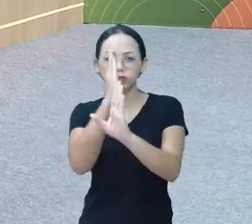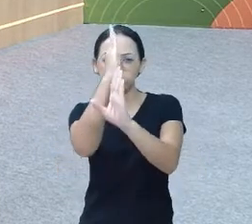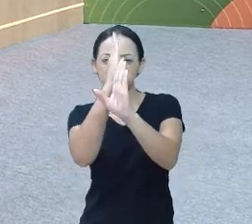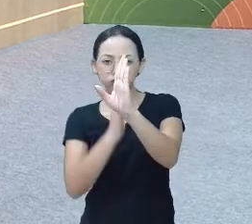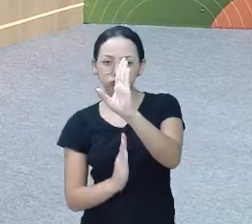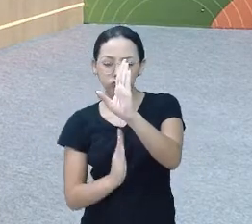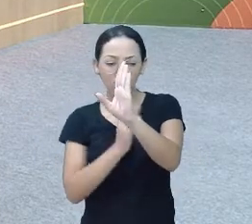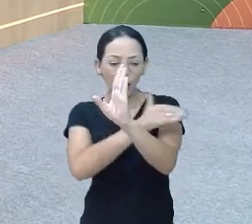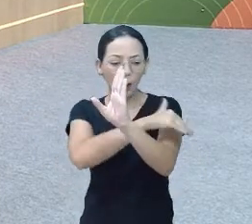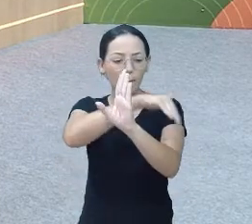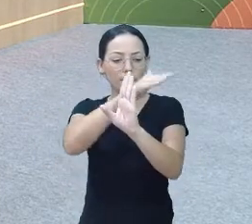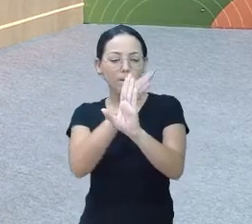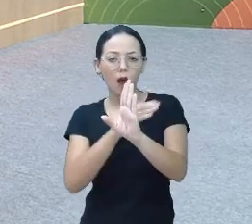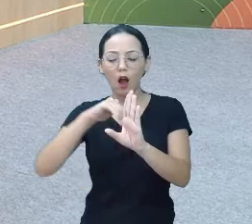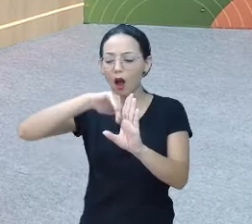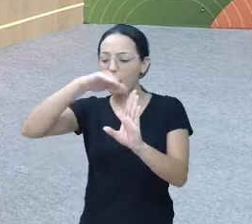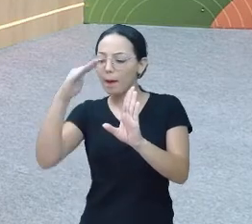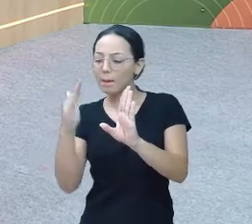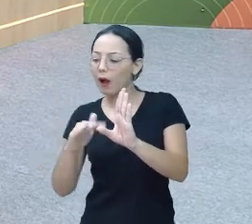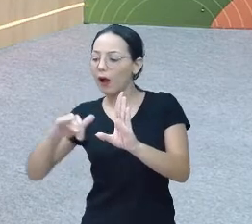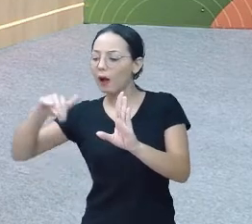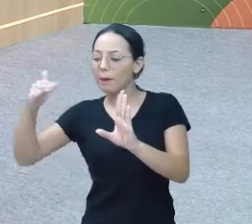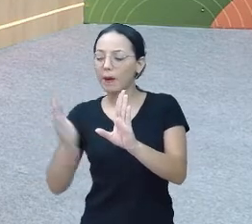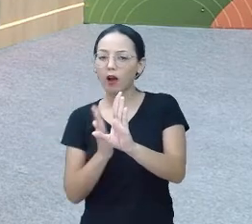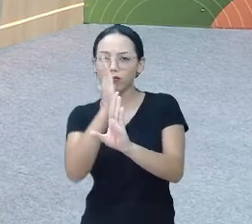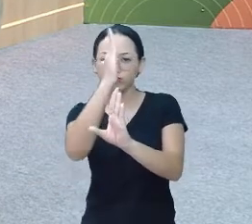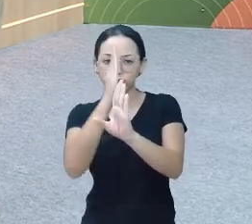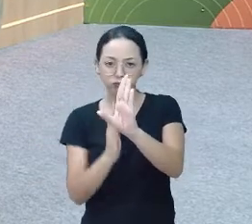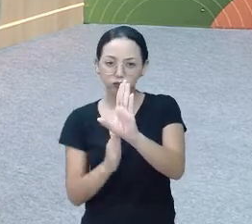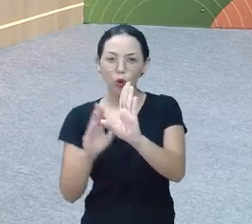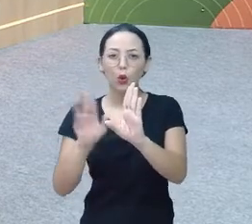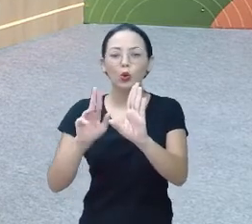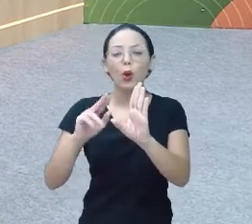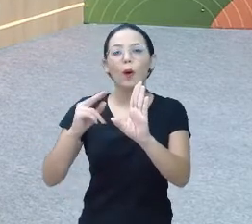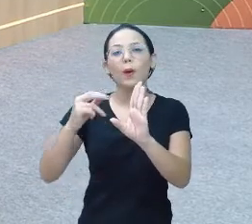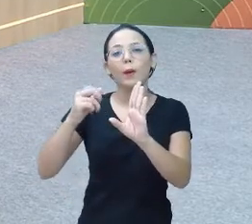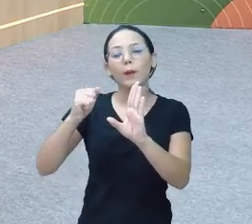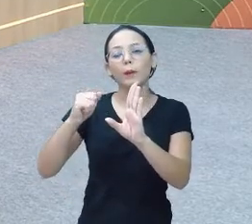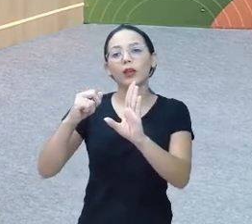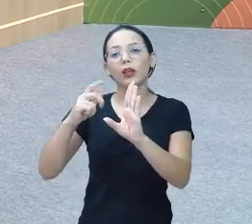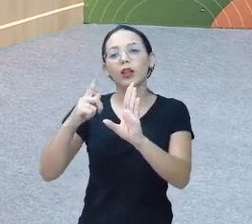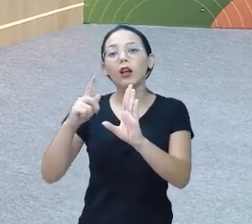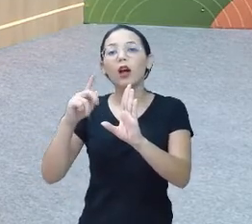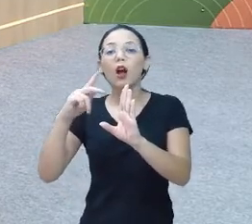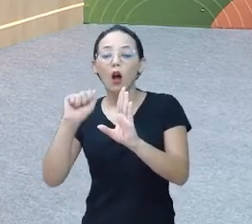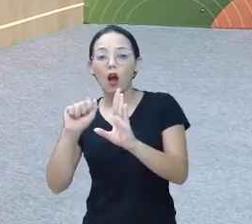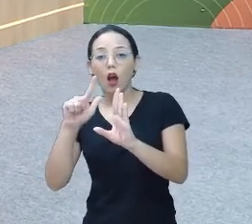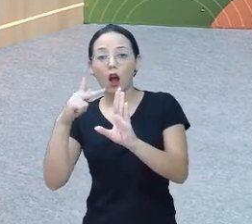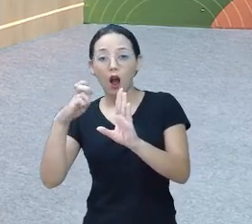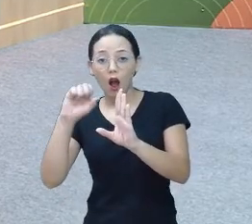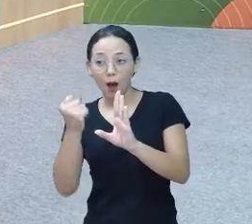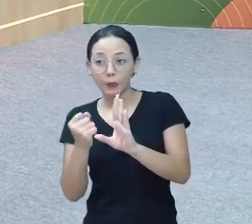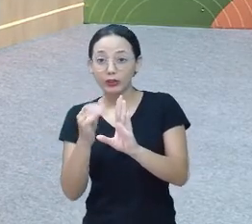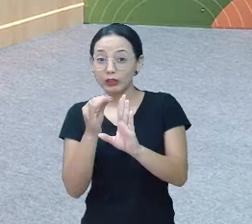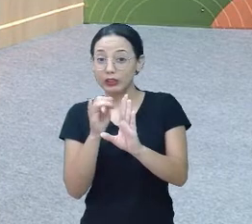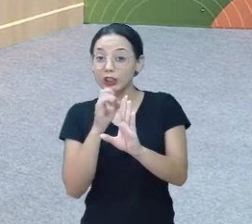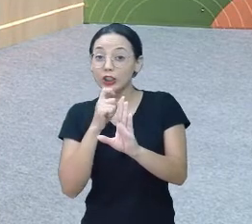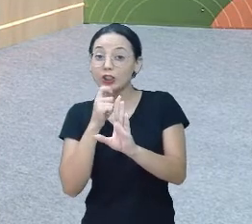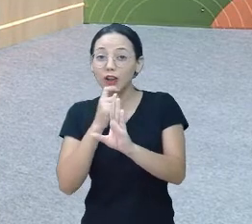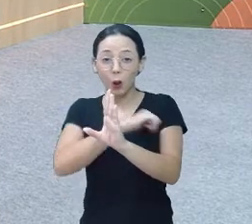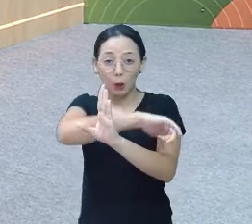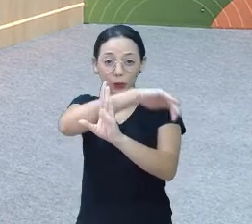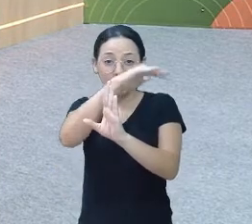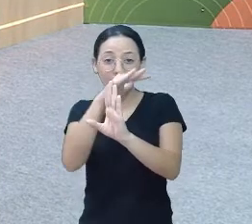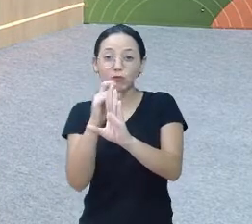dorsal, que a gente chama de Apeninos ou os Alpes, né, italianos. Então, esses Alpes congelavam lá